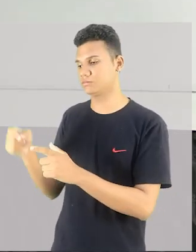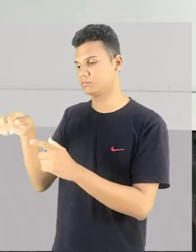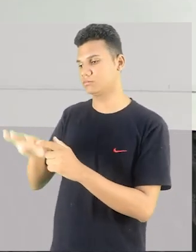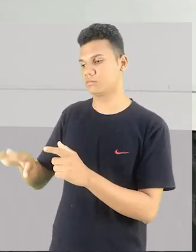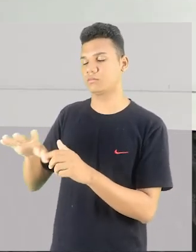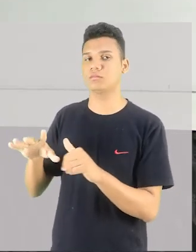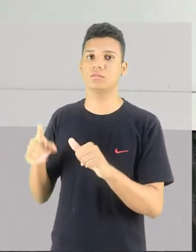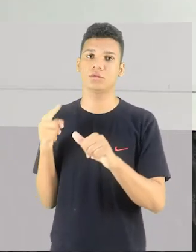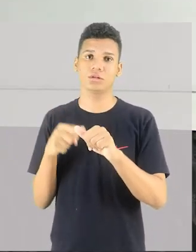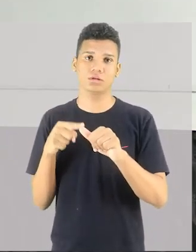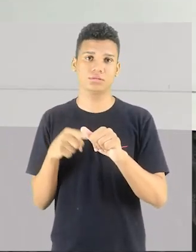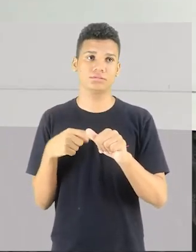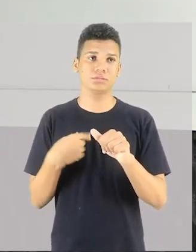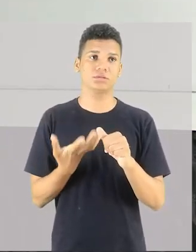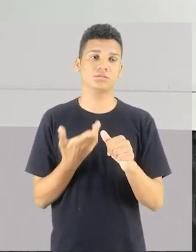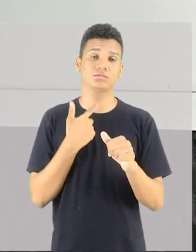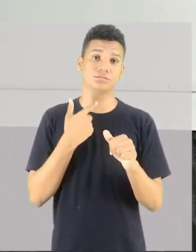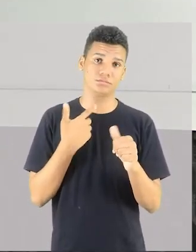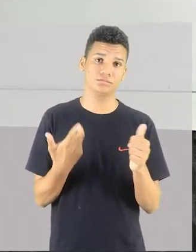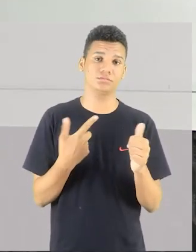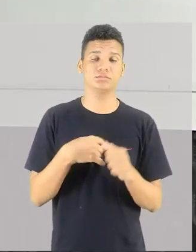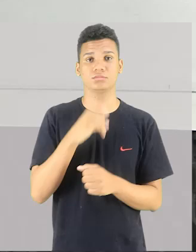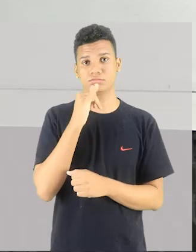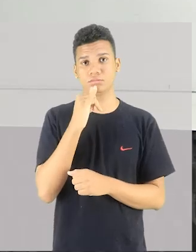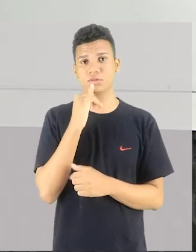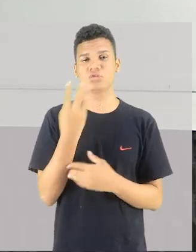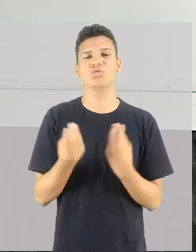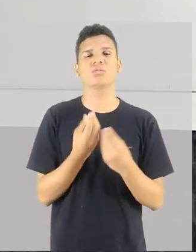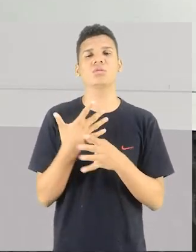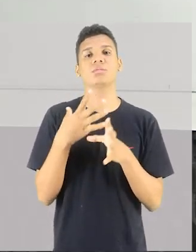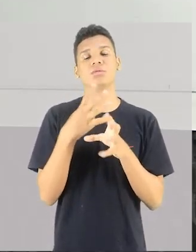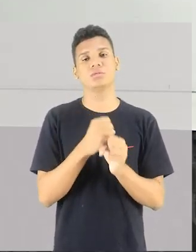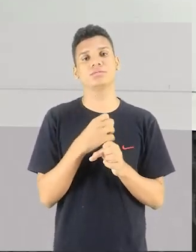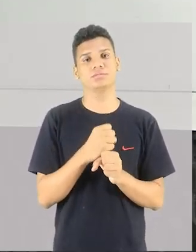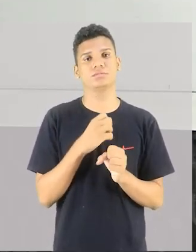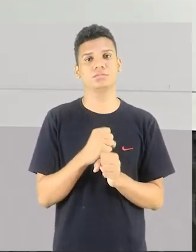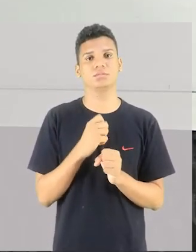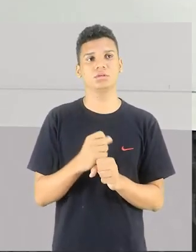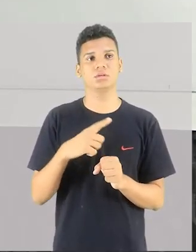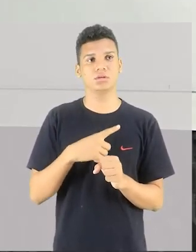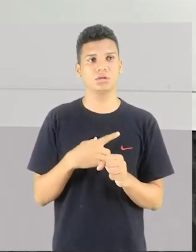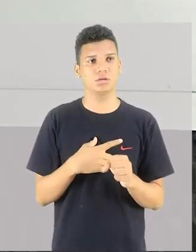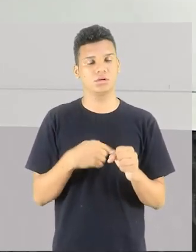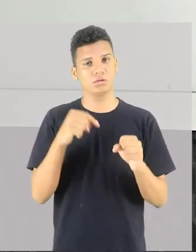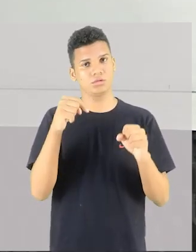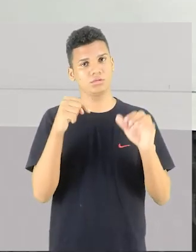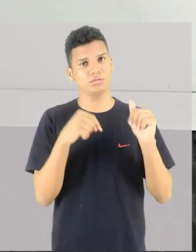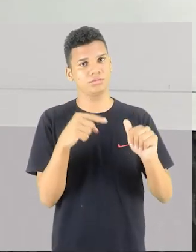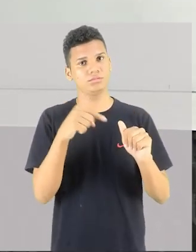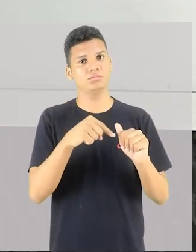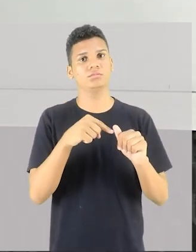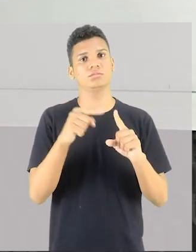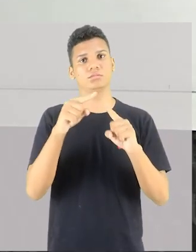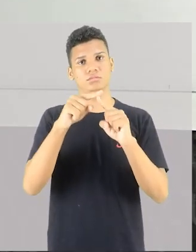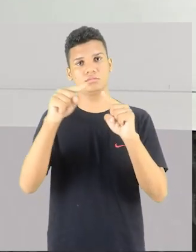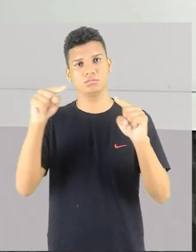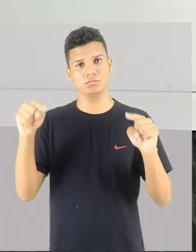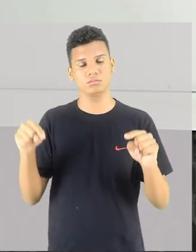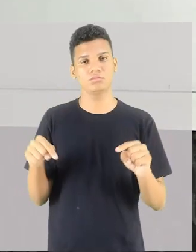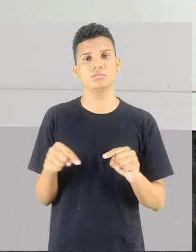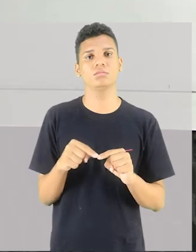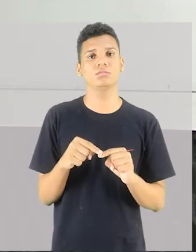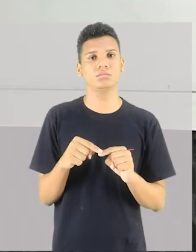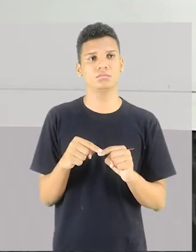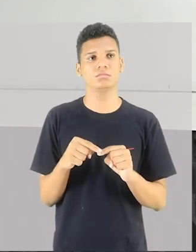vaiar área que eu quero você pode calcular de que forma calculando a área do círculo do